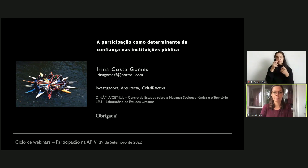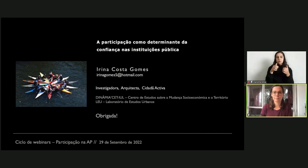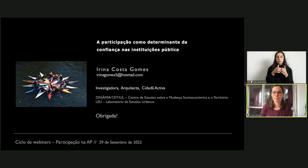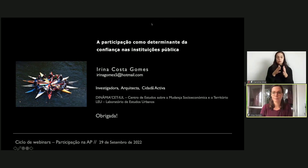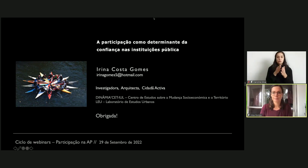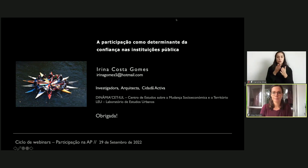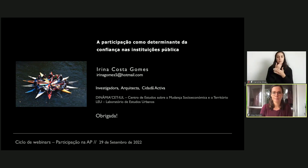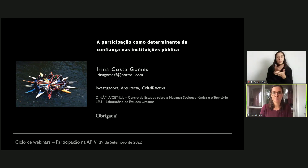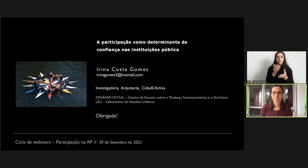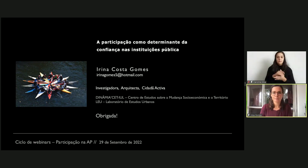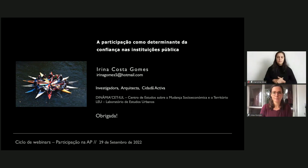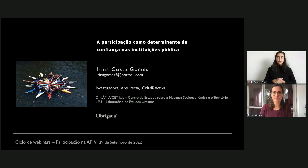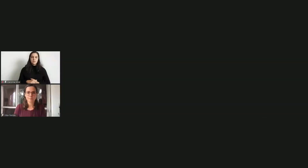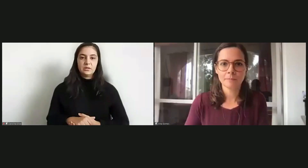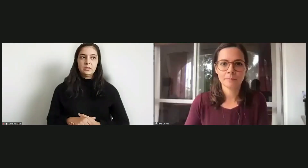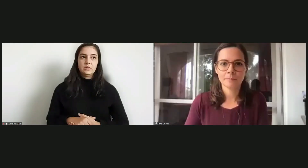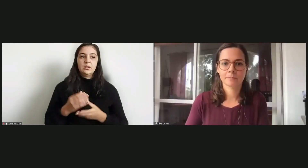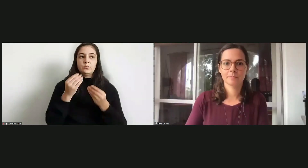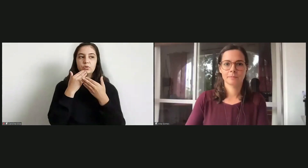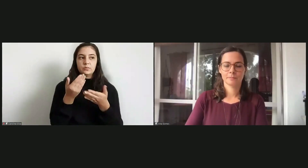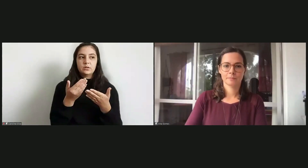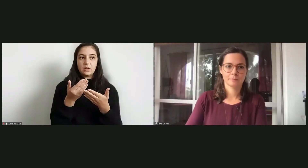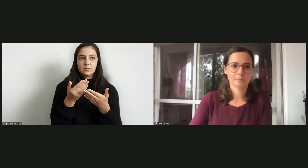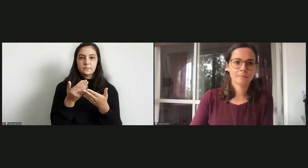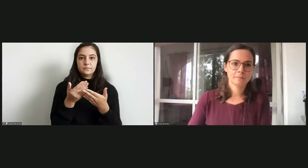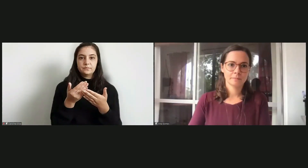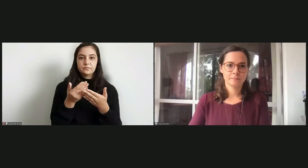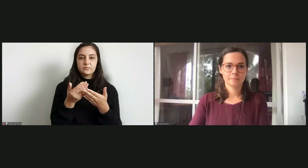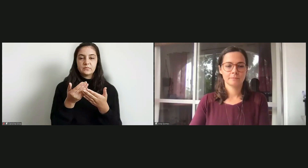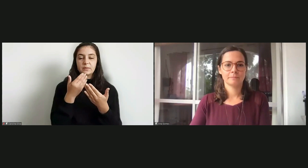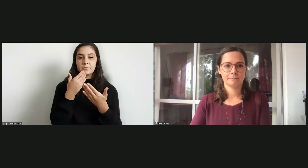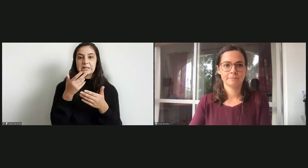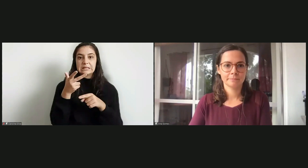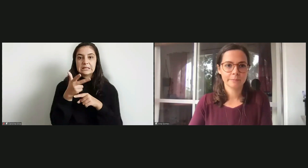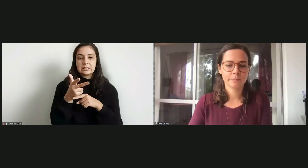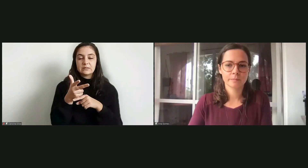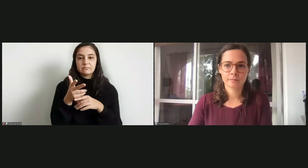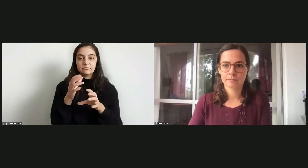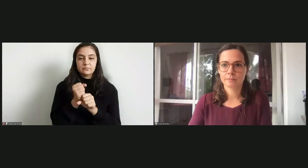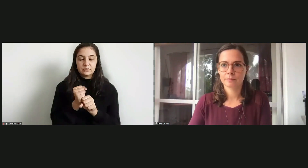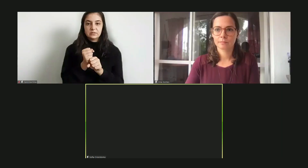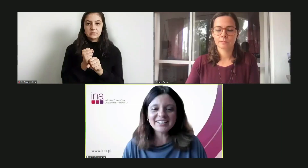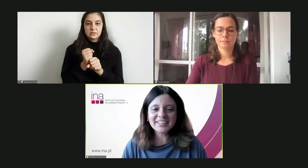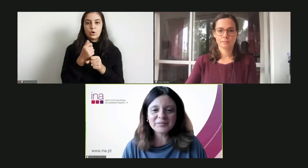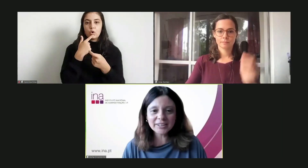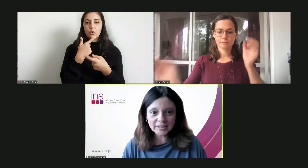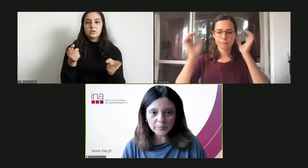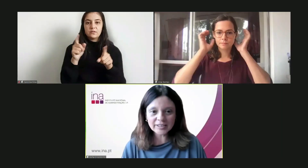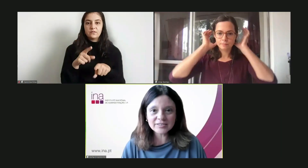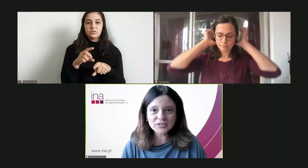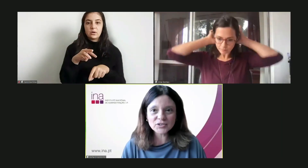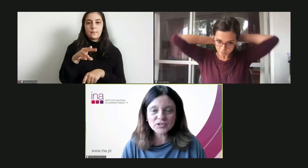Obrigada. Muito obrigada, Irina. Ia pedir para não desligar a sua câmara e para se juntarem também a nós novamente a